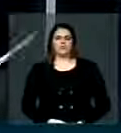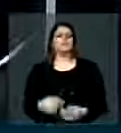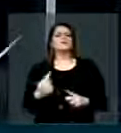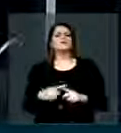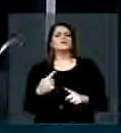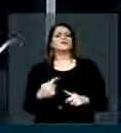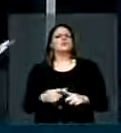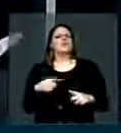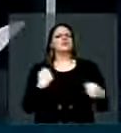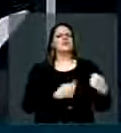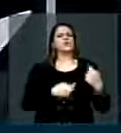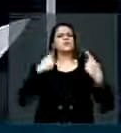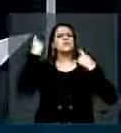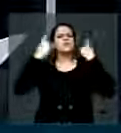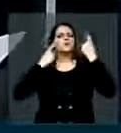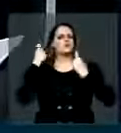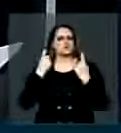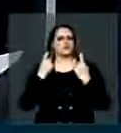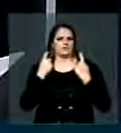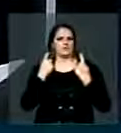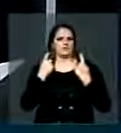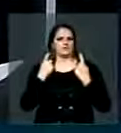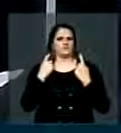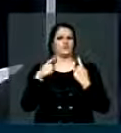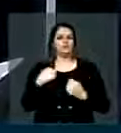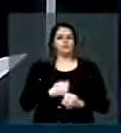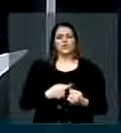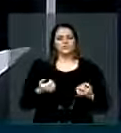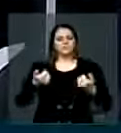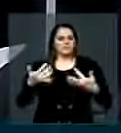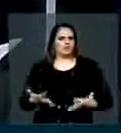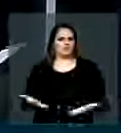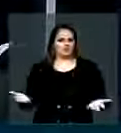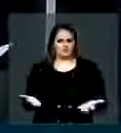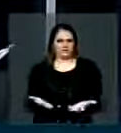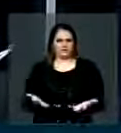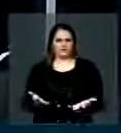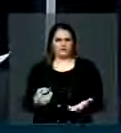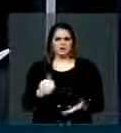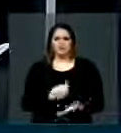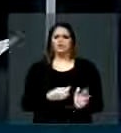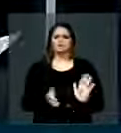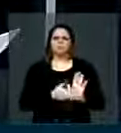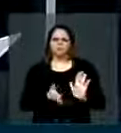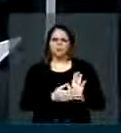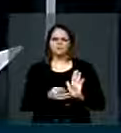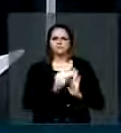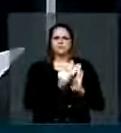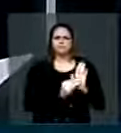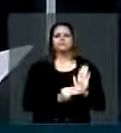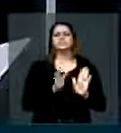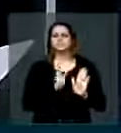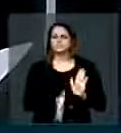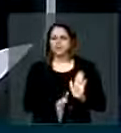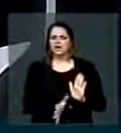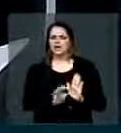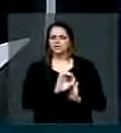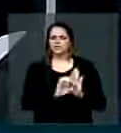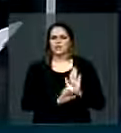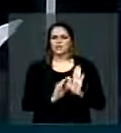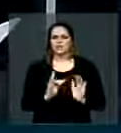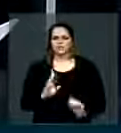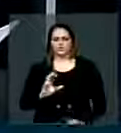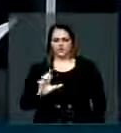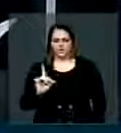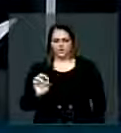todas essas preocupações que nós trazemos aqui e que a gente propôs na alteração, na reformulação do Estatuto do